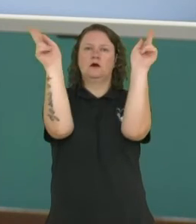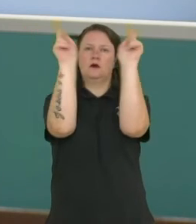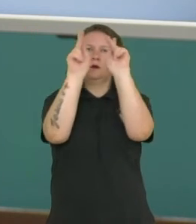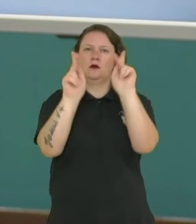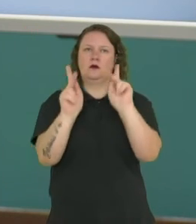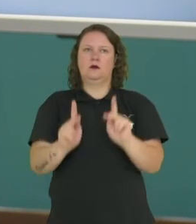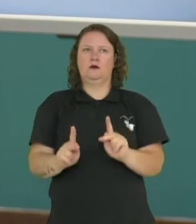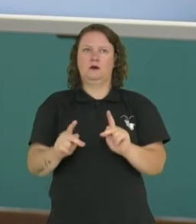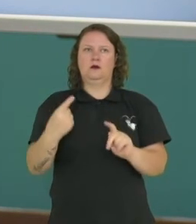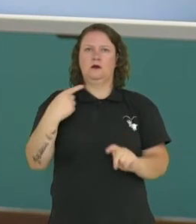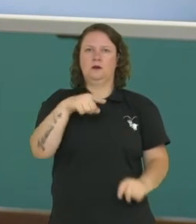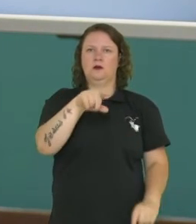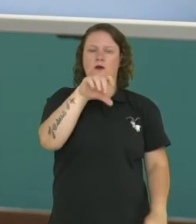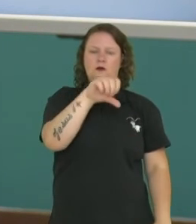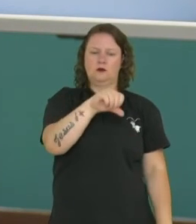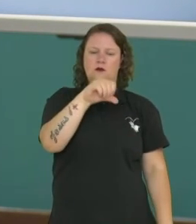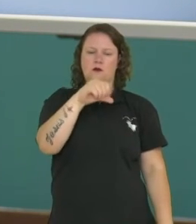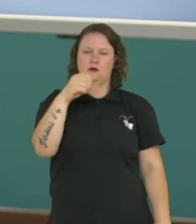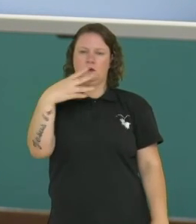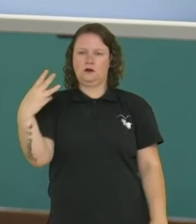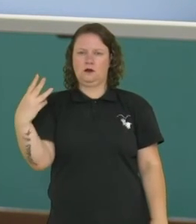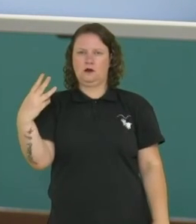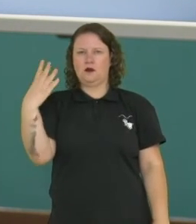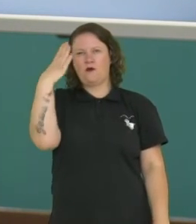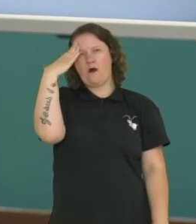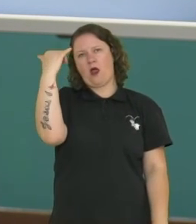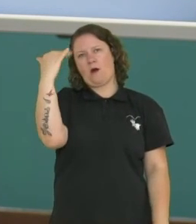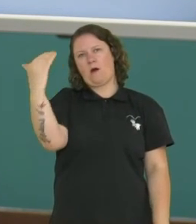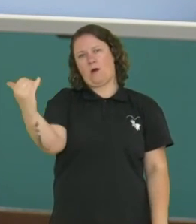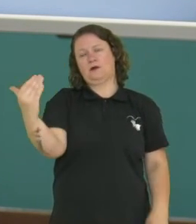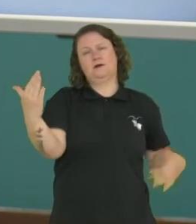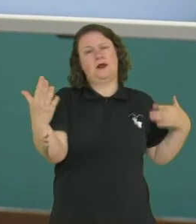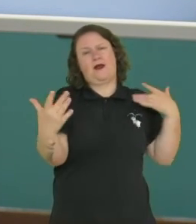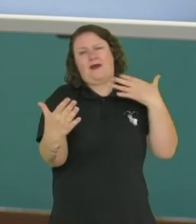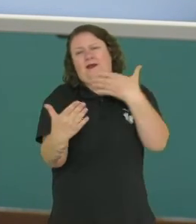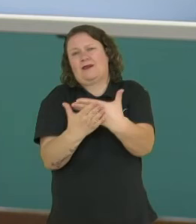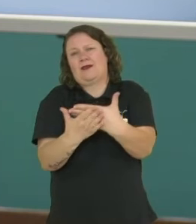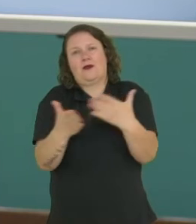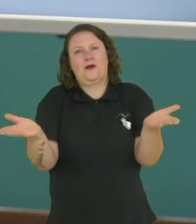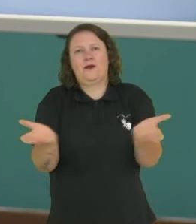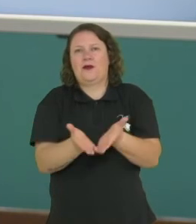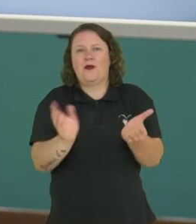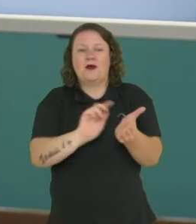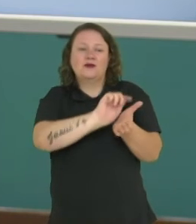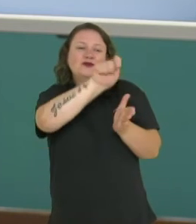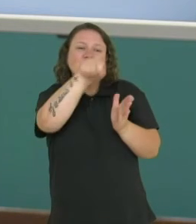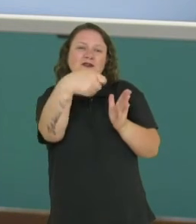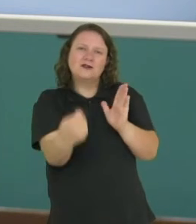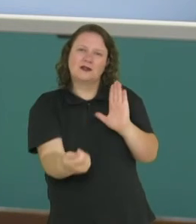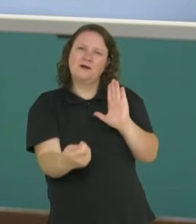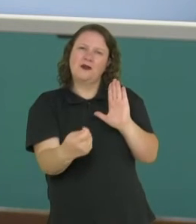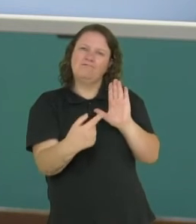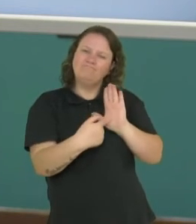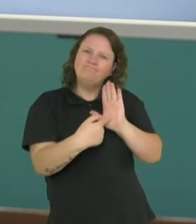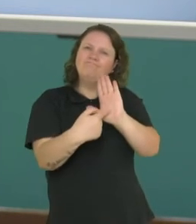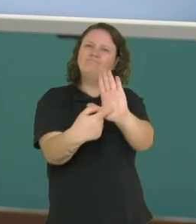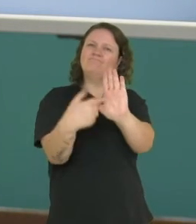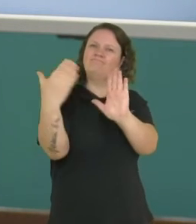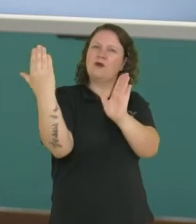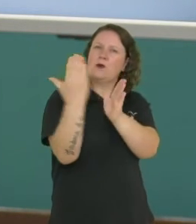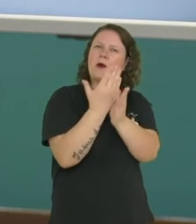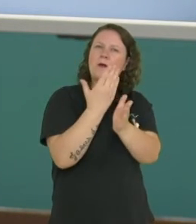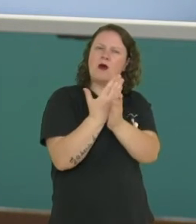1993, ok? Então ele se tornou famoso e até hoje ele é um dos símbolos aí do movimento anti-apartheid e